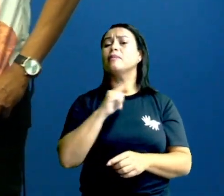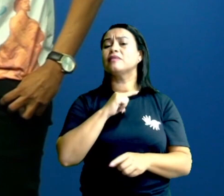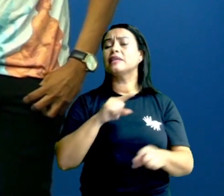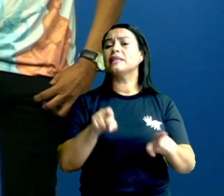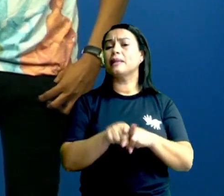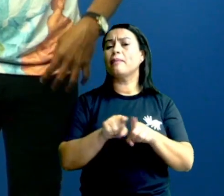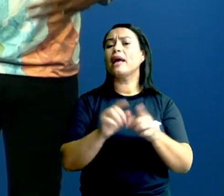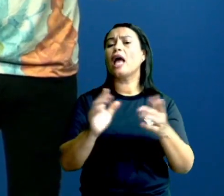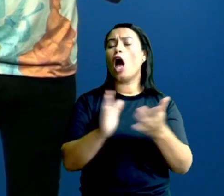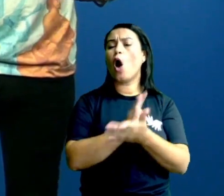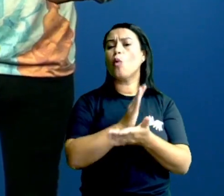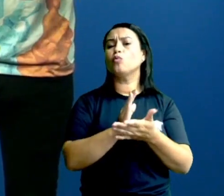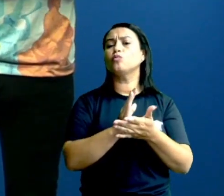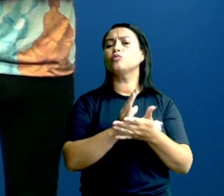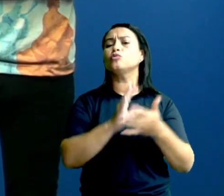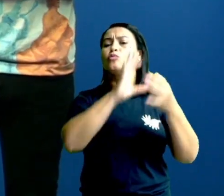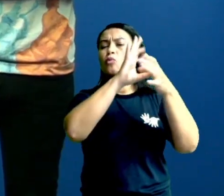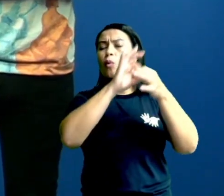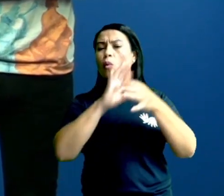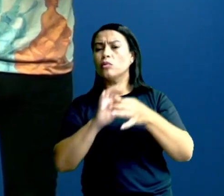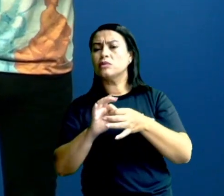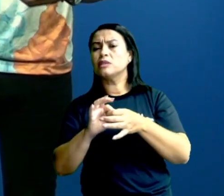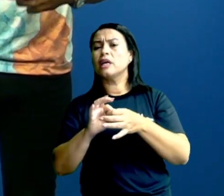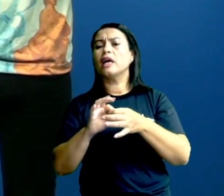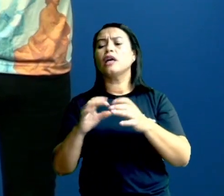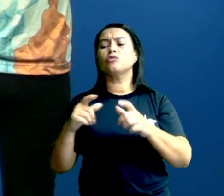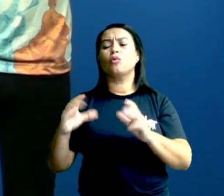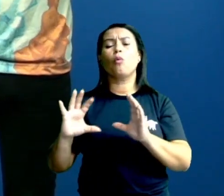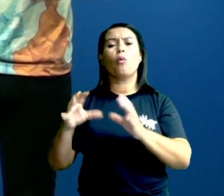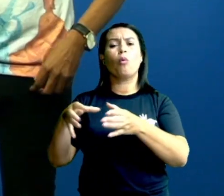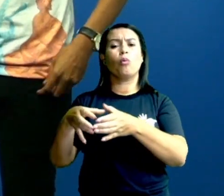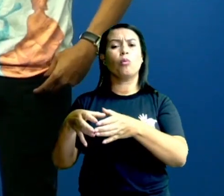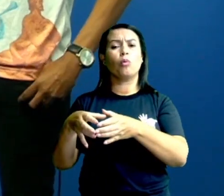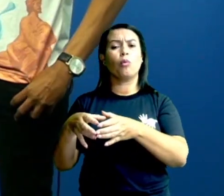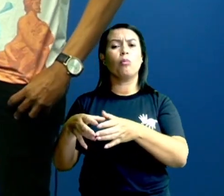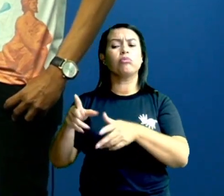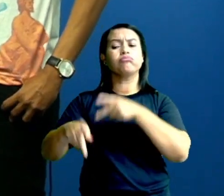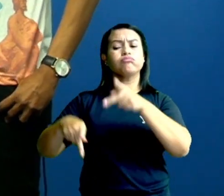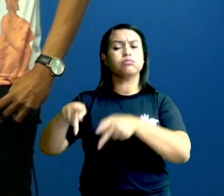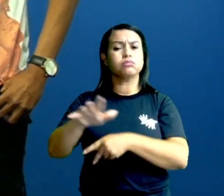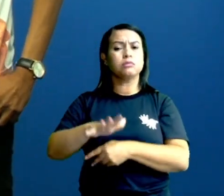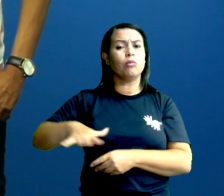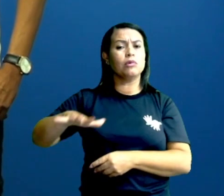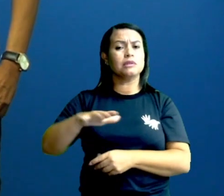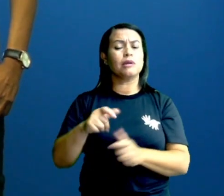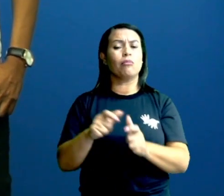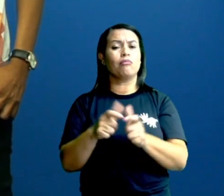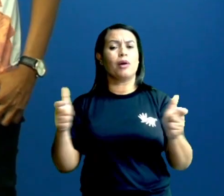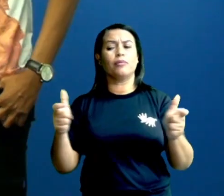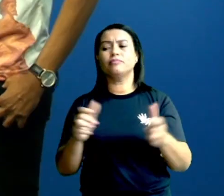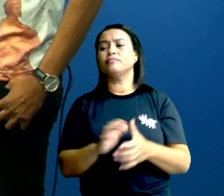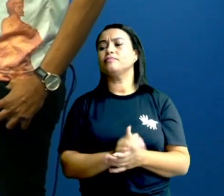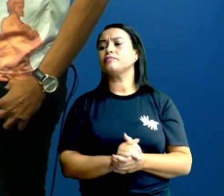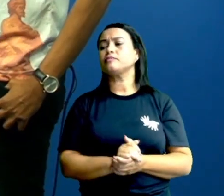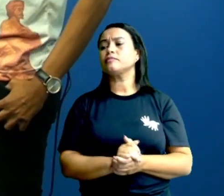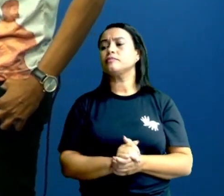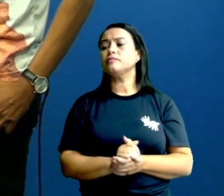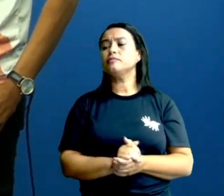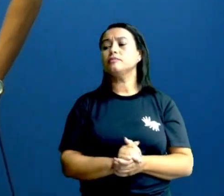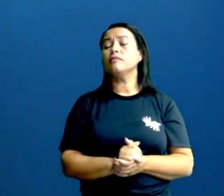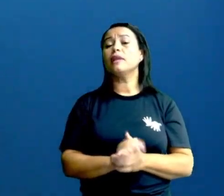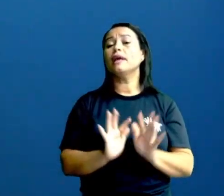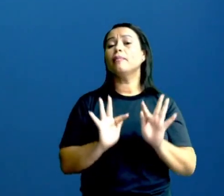alguns trechos né Associados a essa idade mas a região que apresenta uma grande densidade demográfica tá